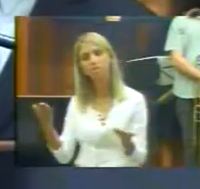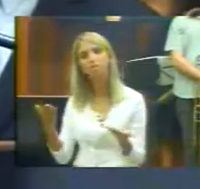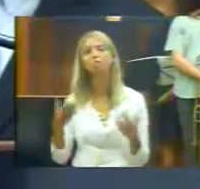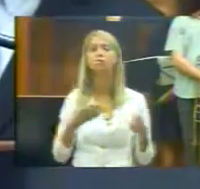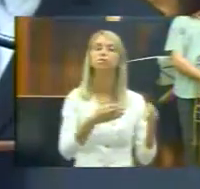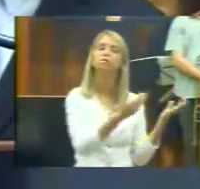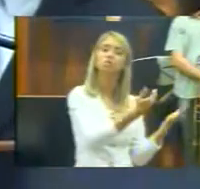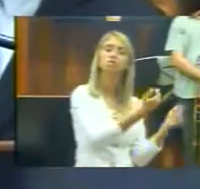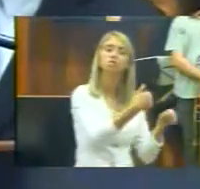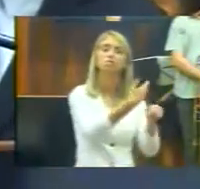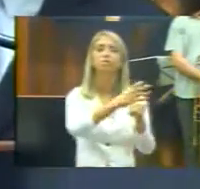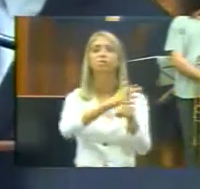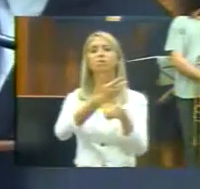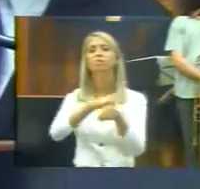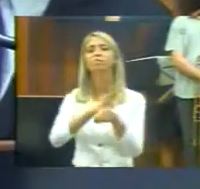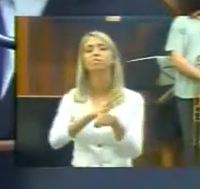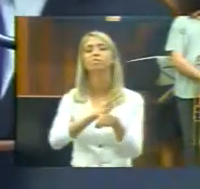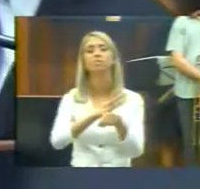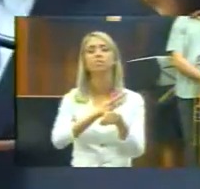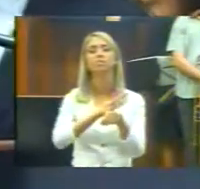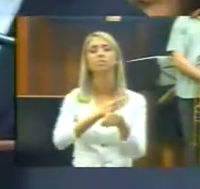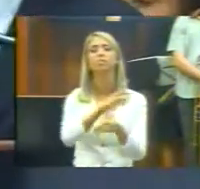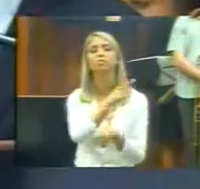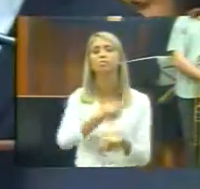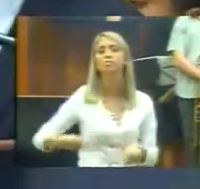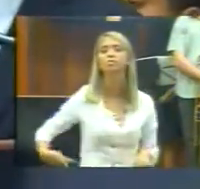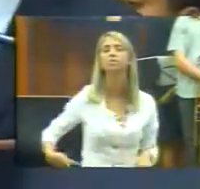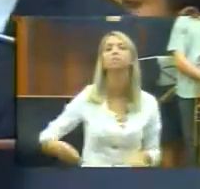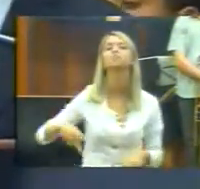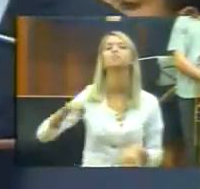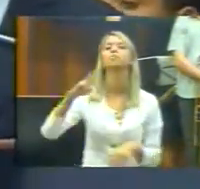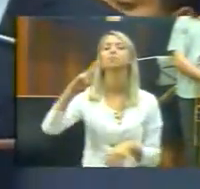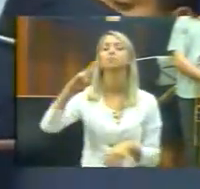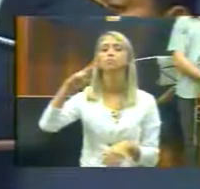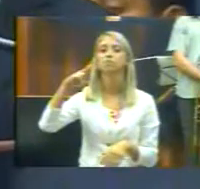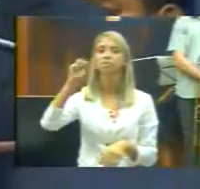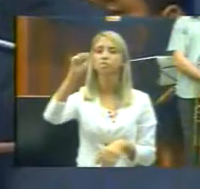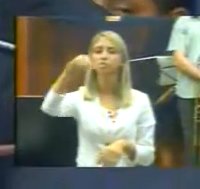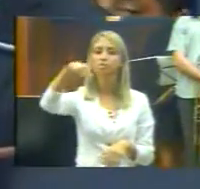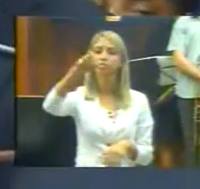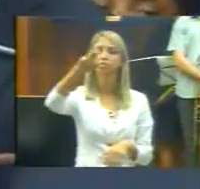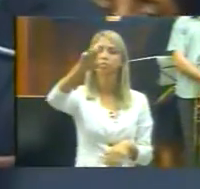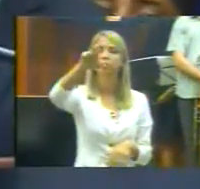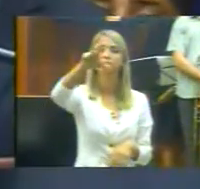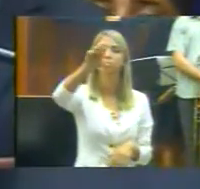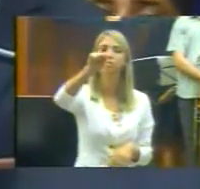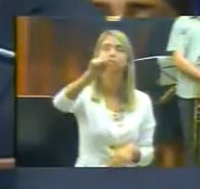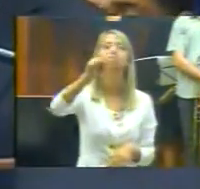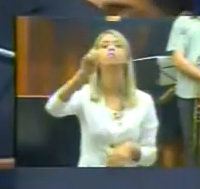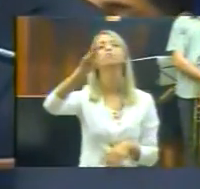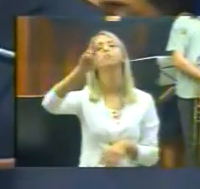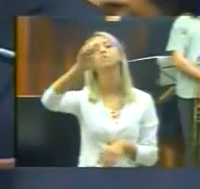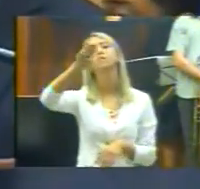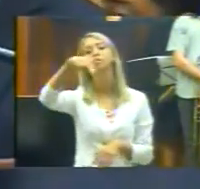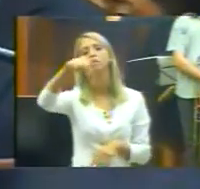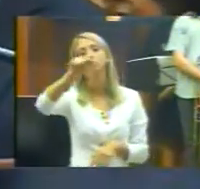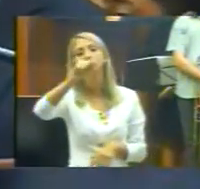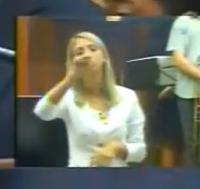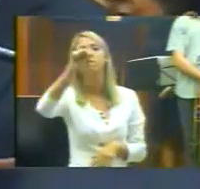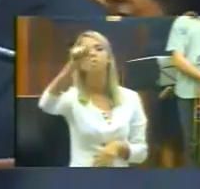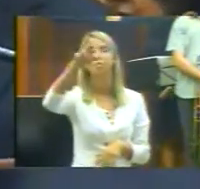juvenis, presidente Aquiles, Bruna, Sara, Rian